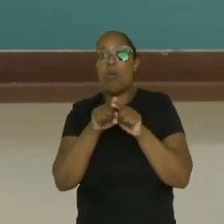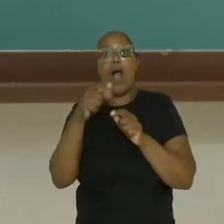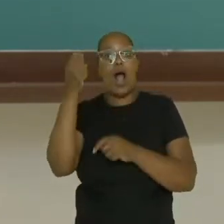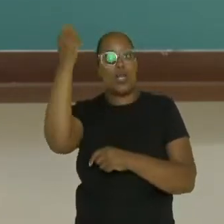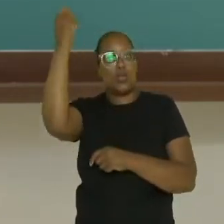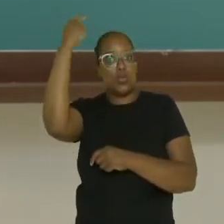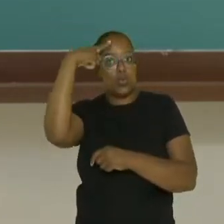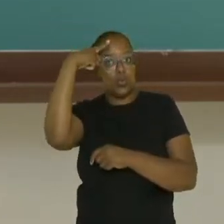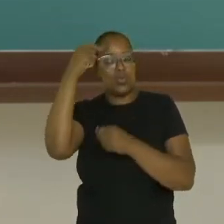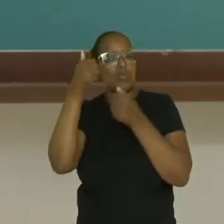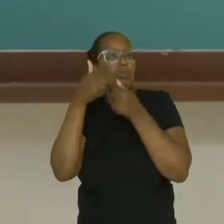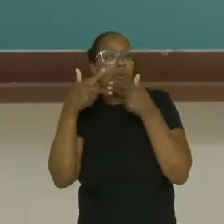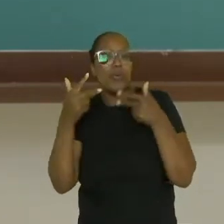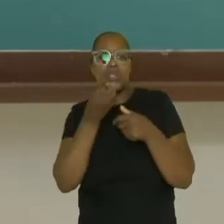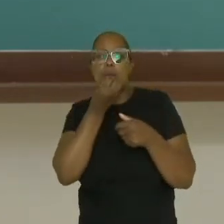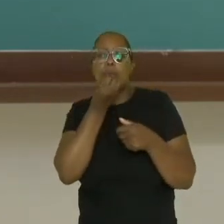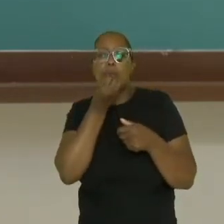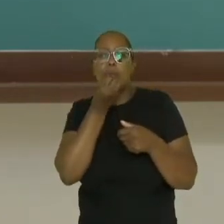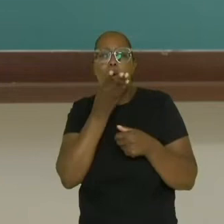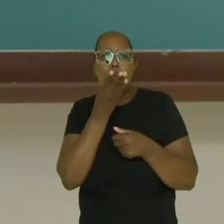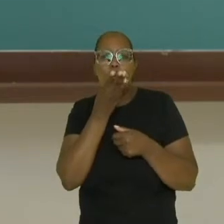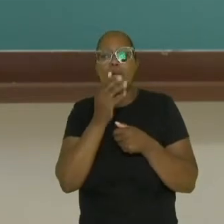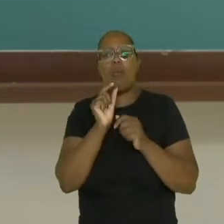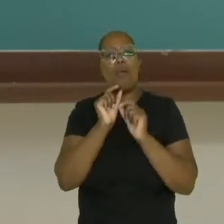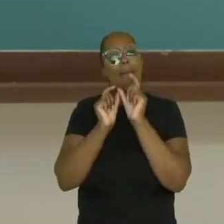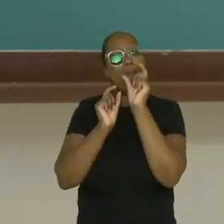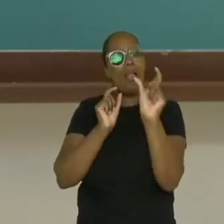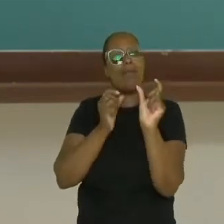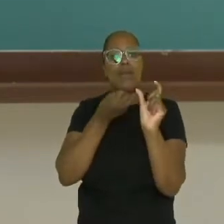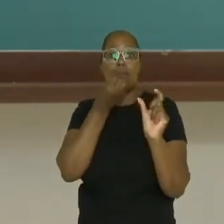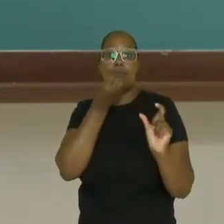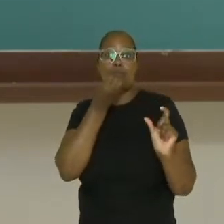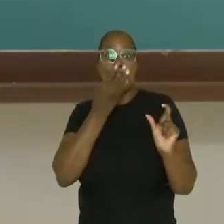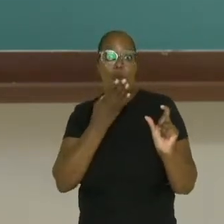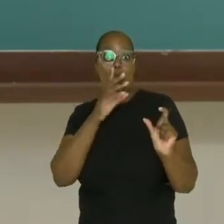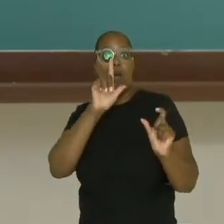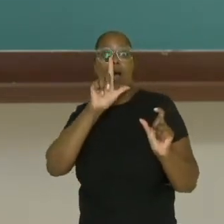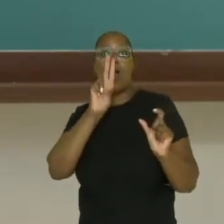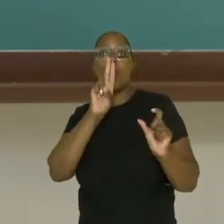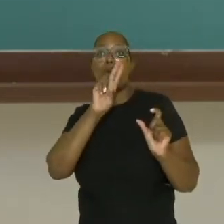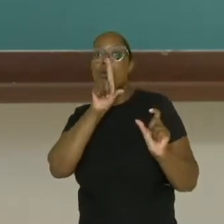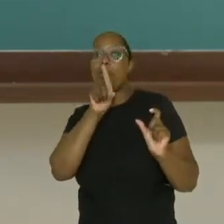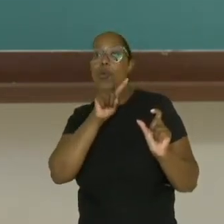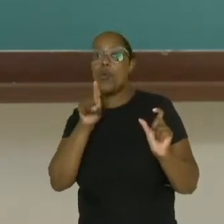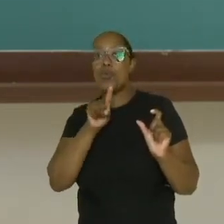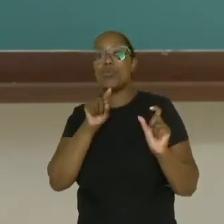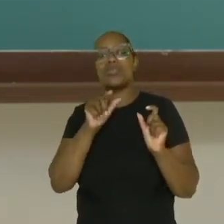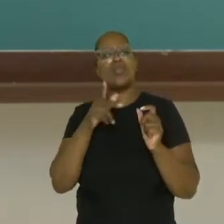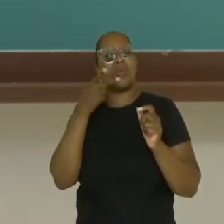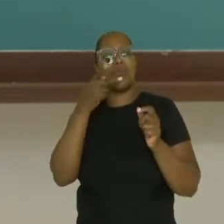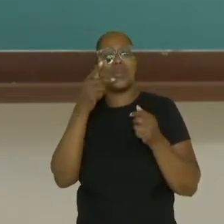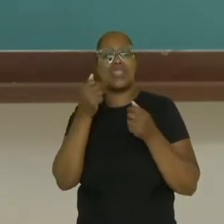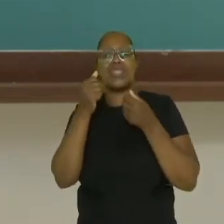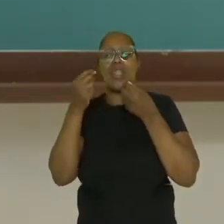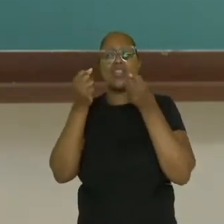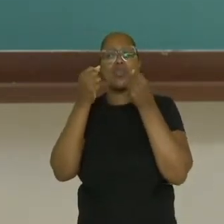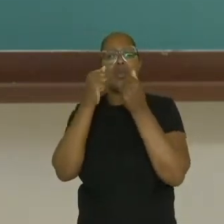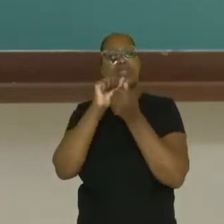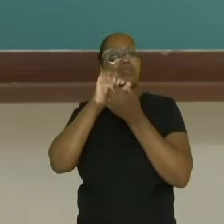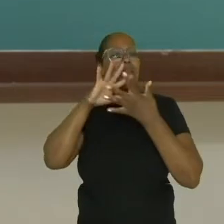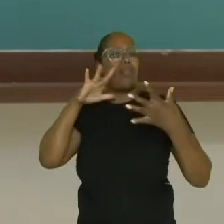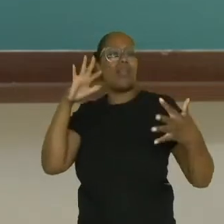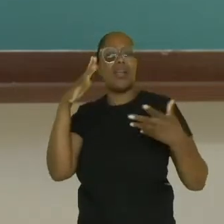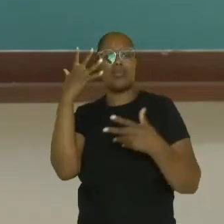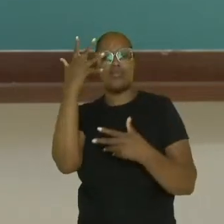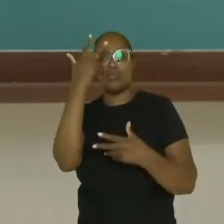algo bom e se assimila a algo que nos deixa para cima, nos deixa iluminados.